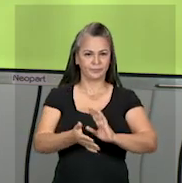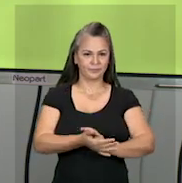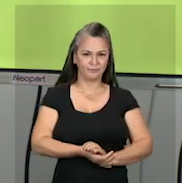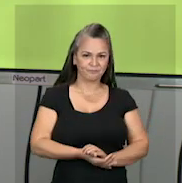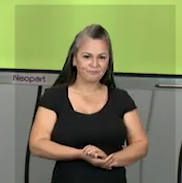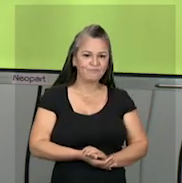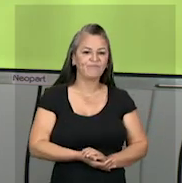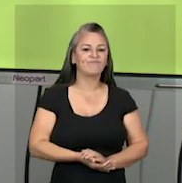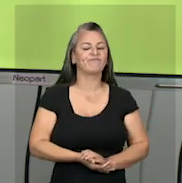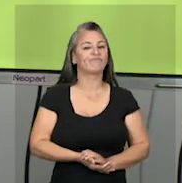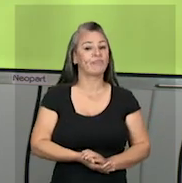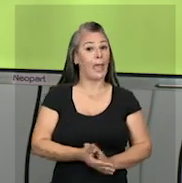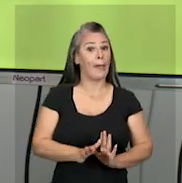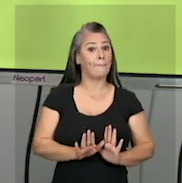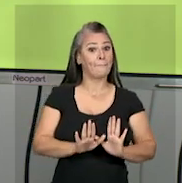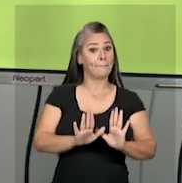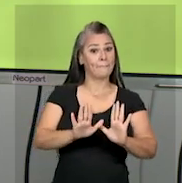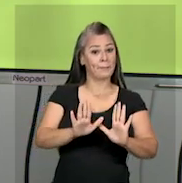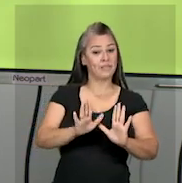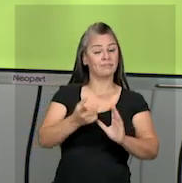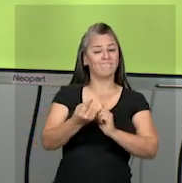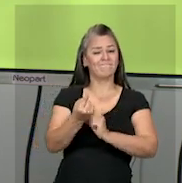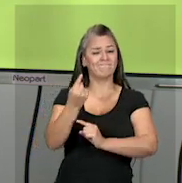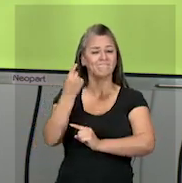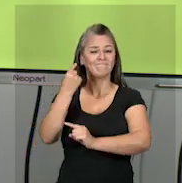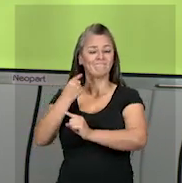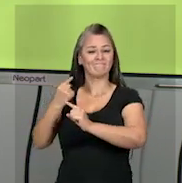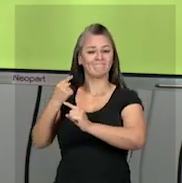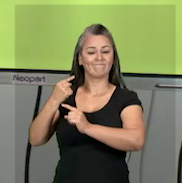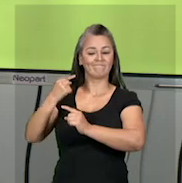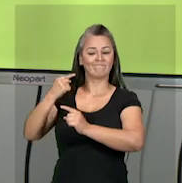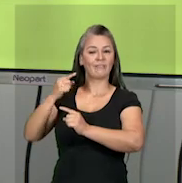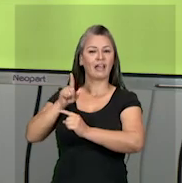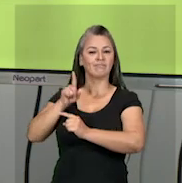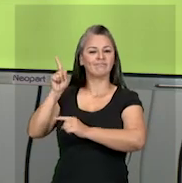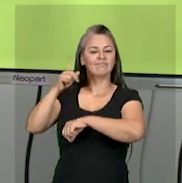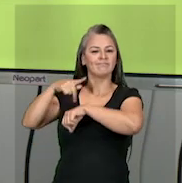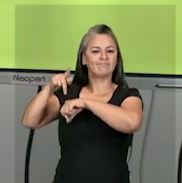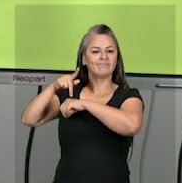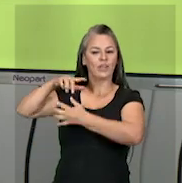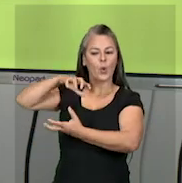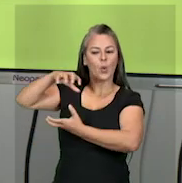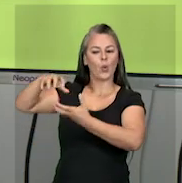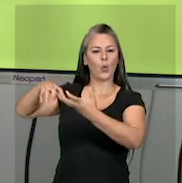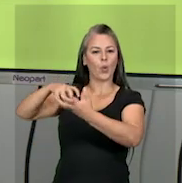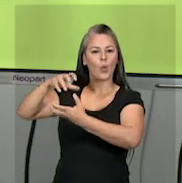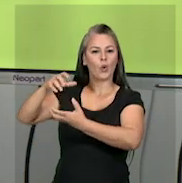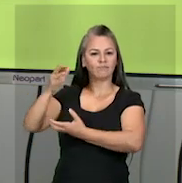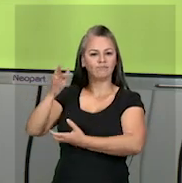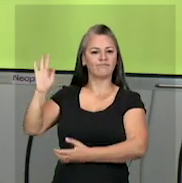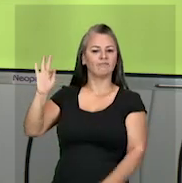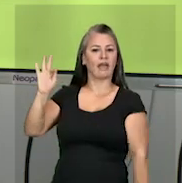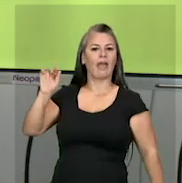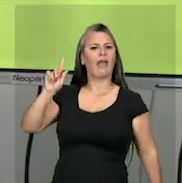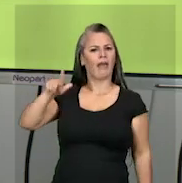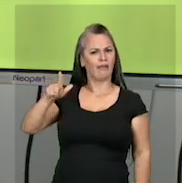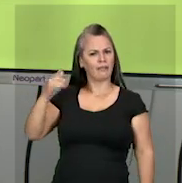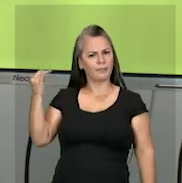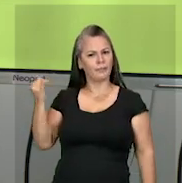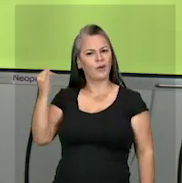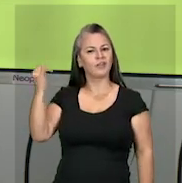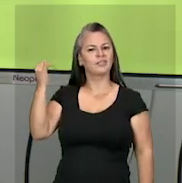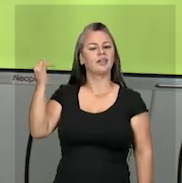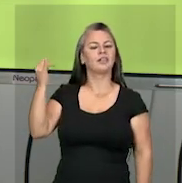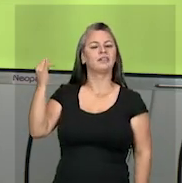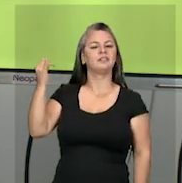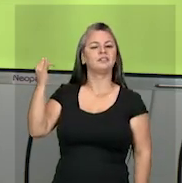Então a gente volta mais uma vez aqui para a Revolução Francesa, que é muito importante, né, para a história ocidental, para a história da modernidade, porque